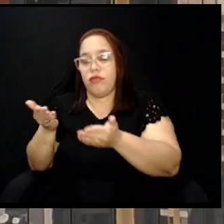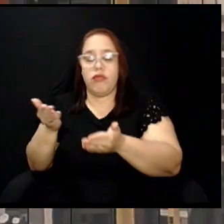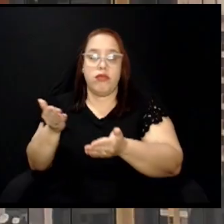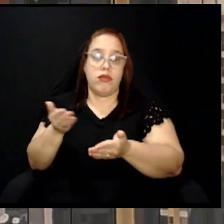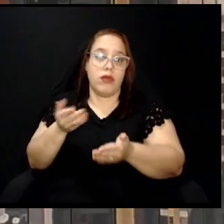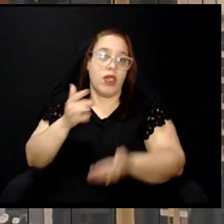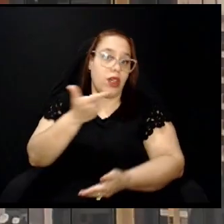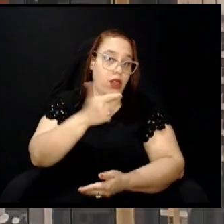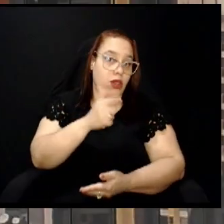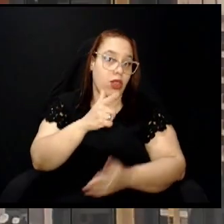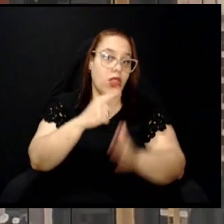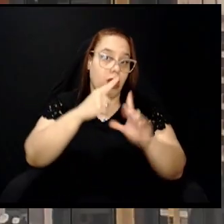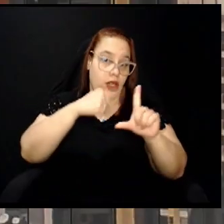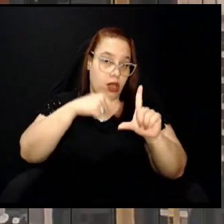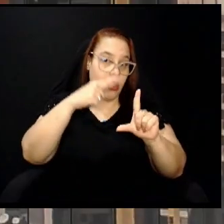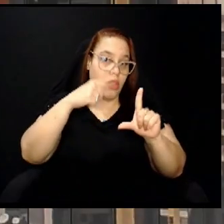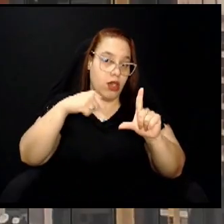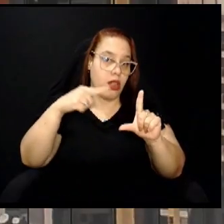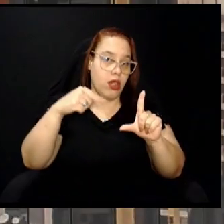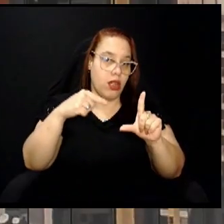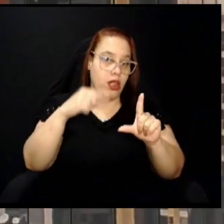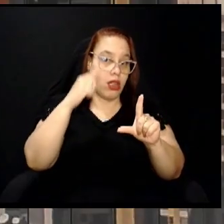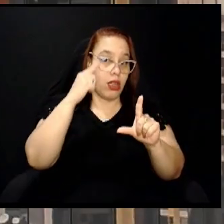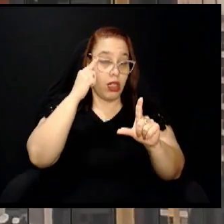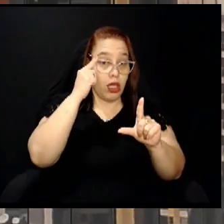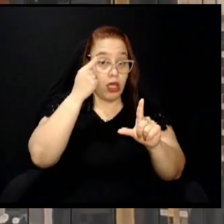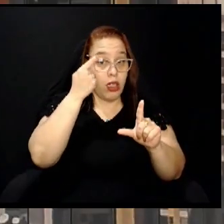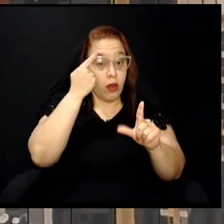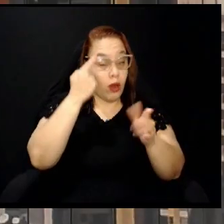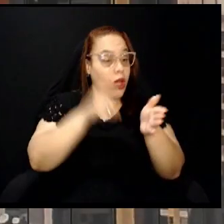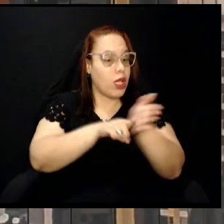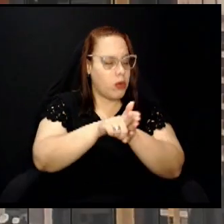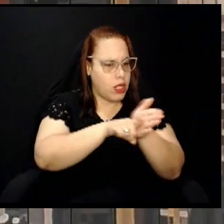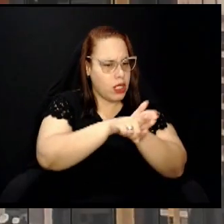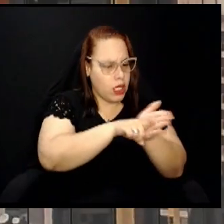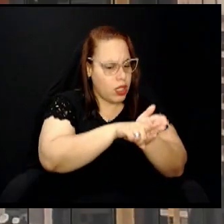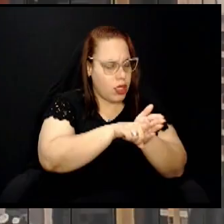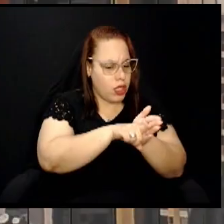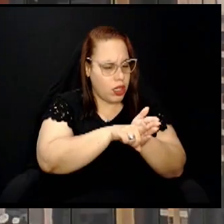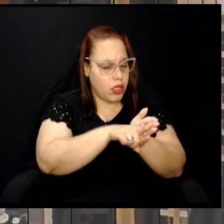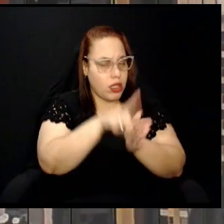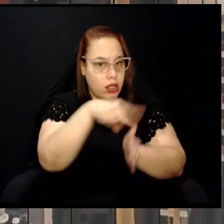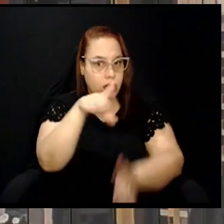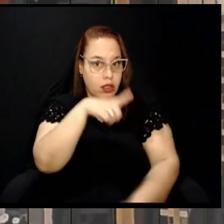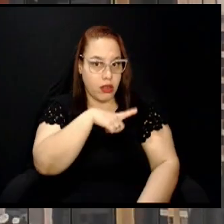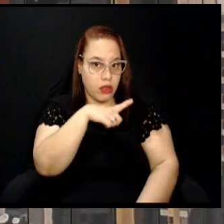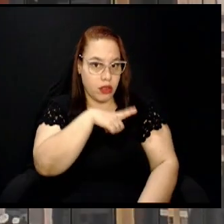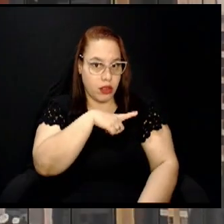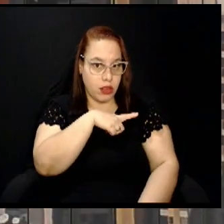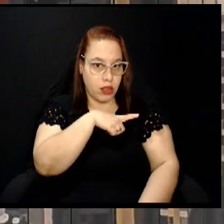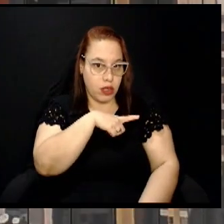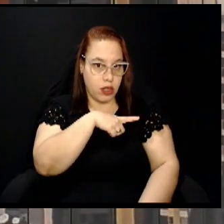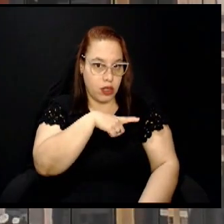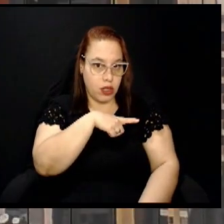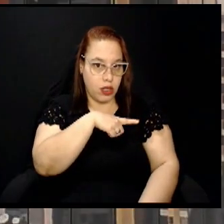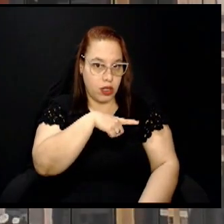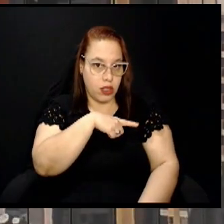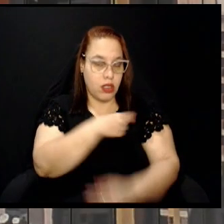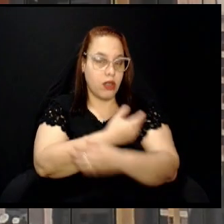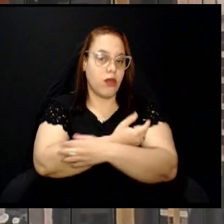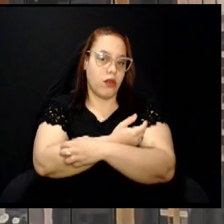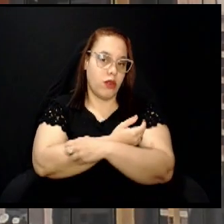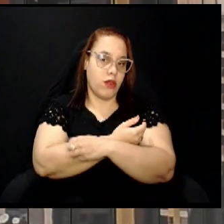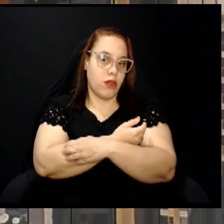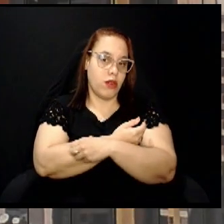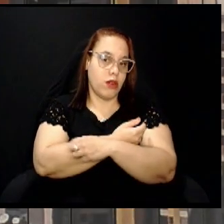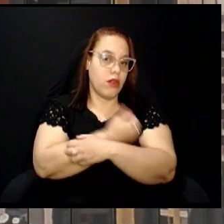a gente não tem os dados, parece que as pesquisas estão sendo feitas com aqueles que ainda têm preservaram alguma condição também,